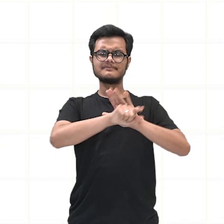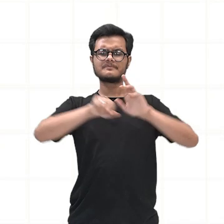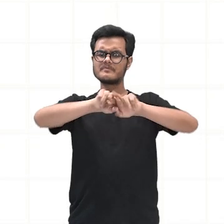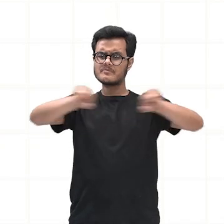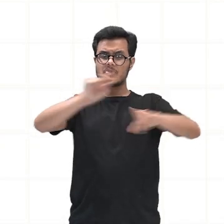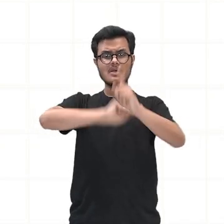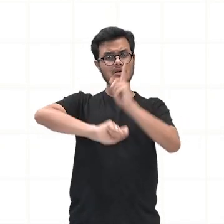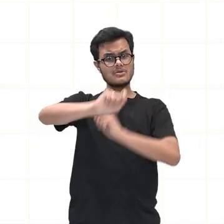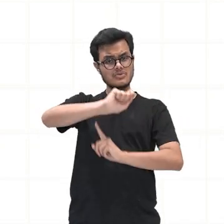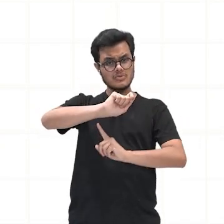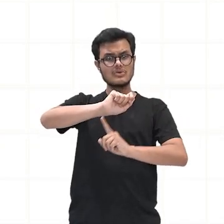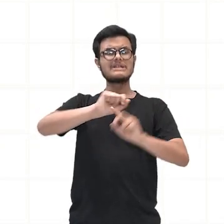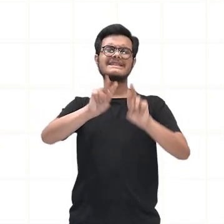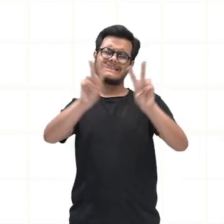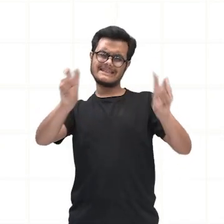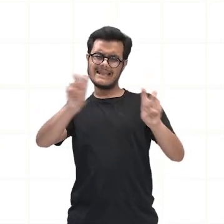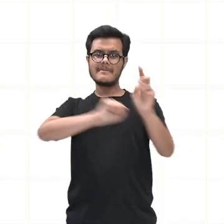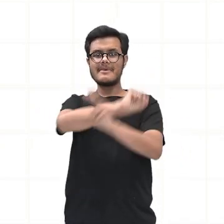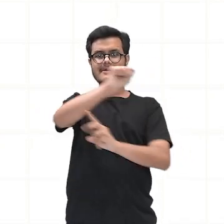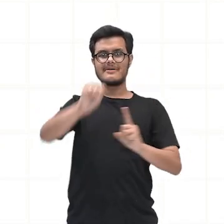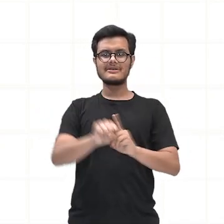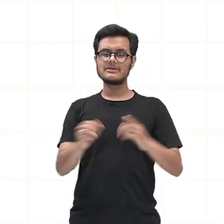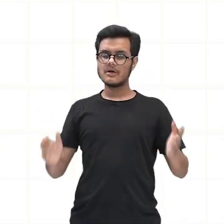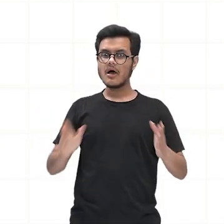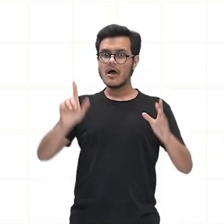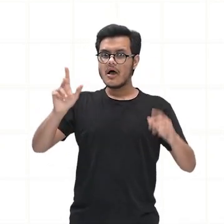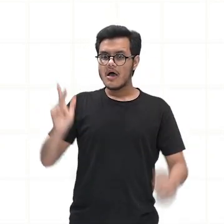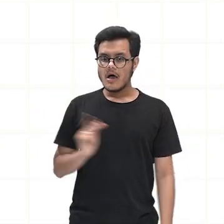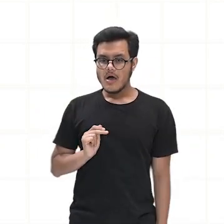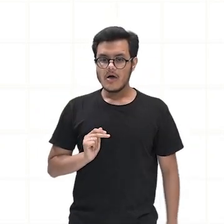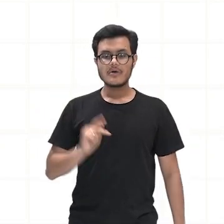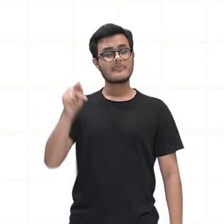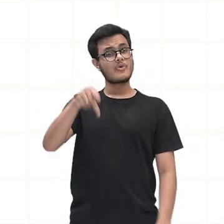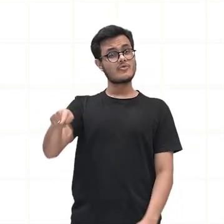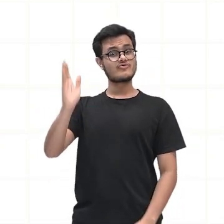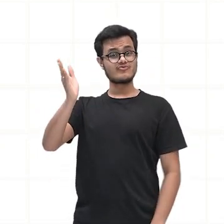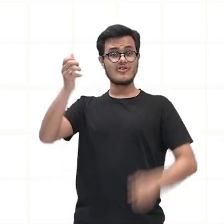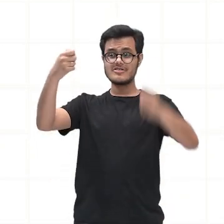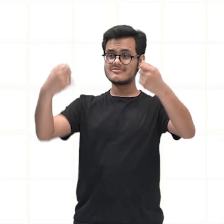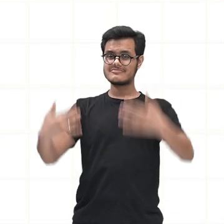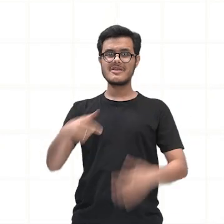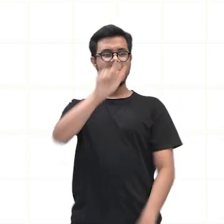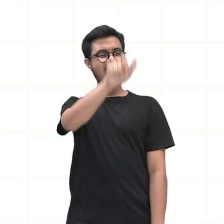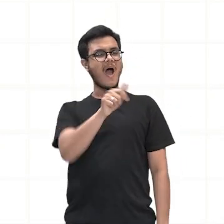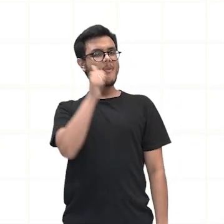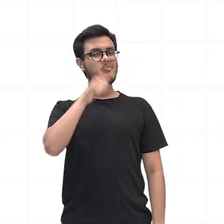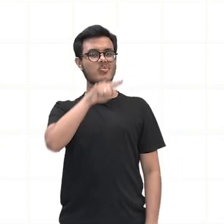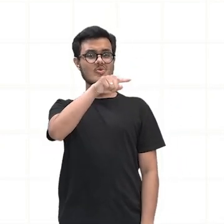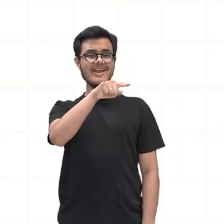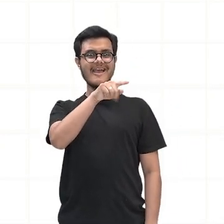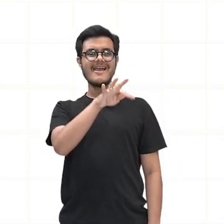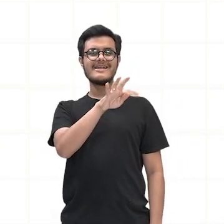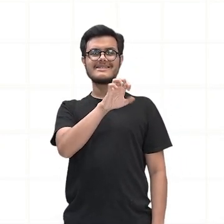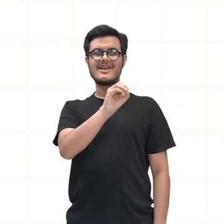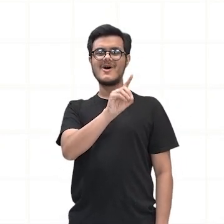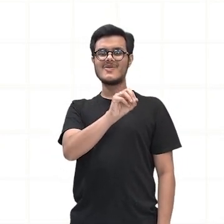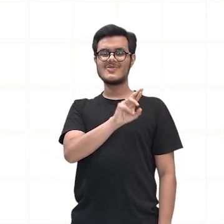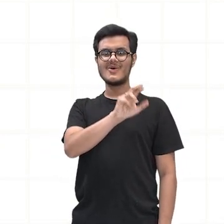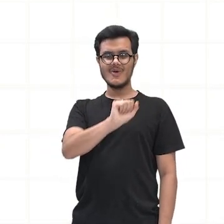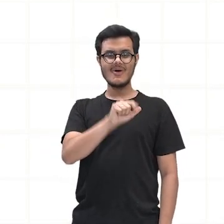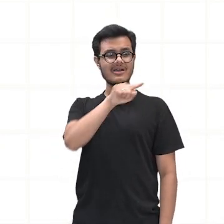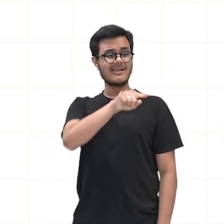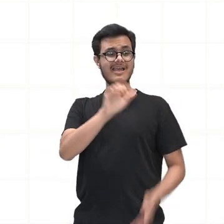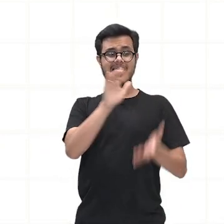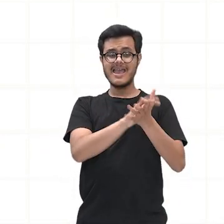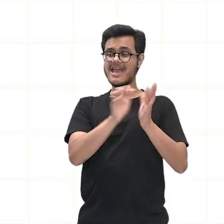questões sociais. Olha aí o que o professor falou agora há pouco, a figura de uma mulher aparecendo aí